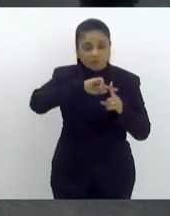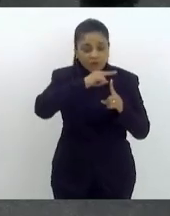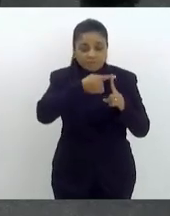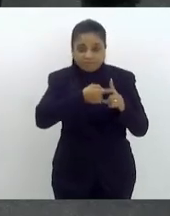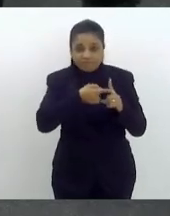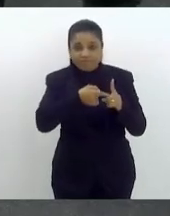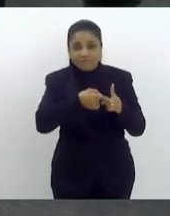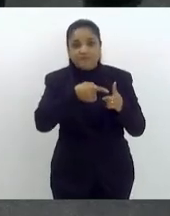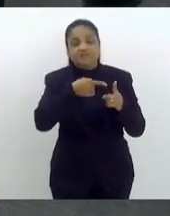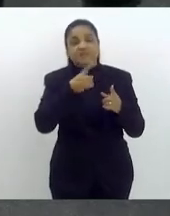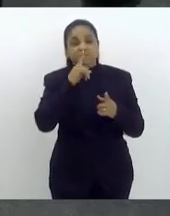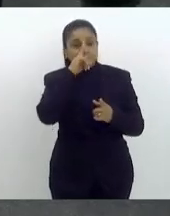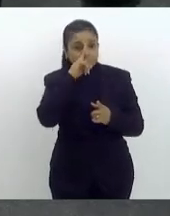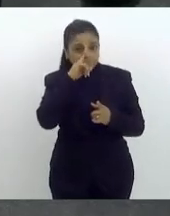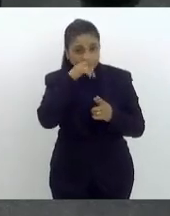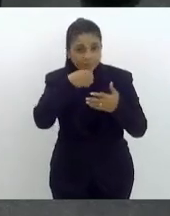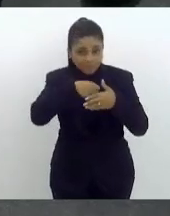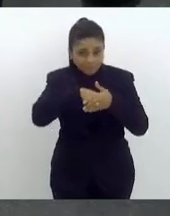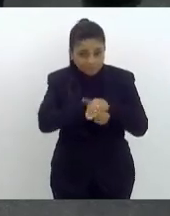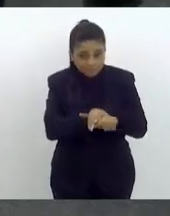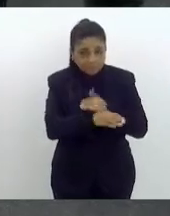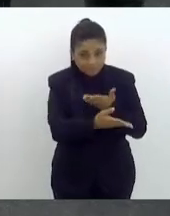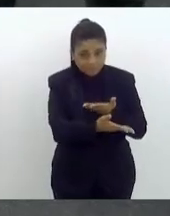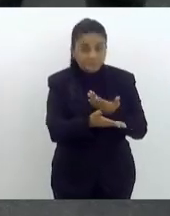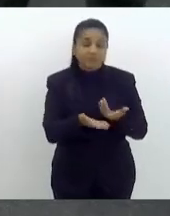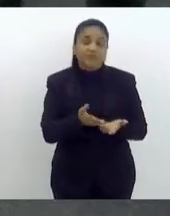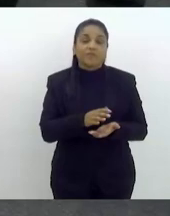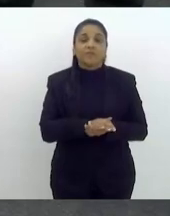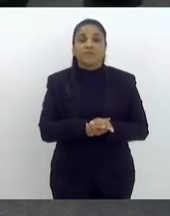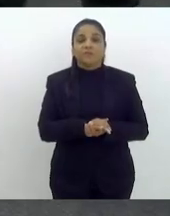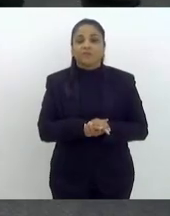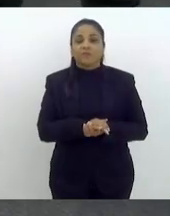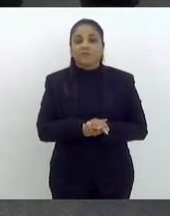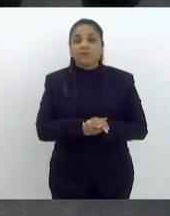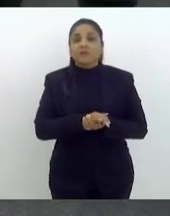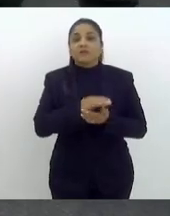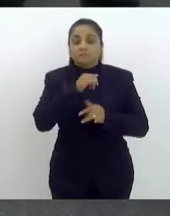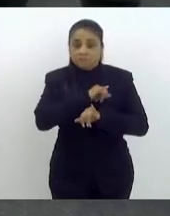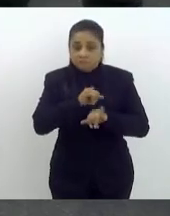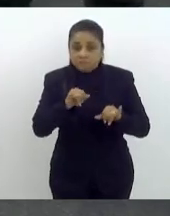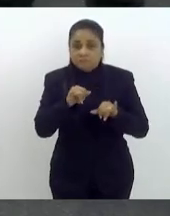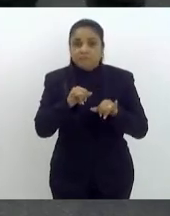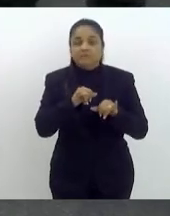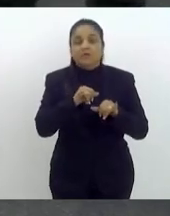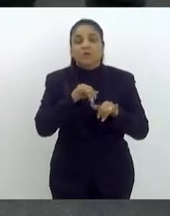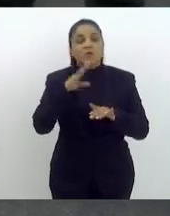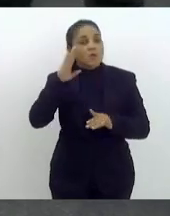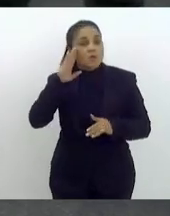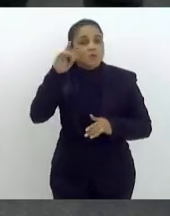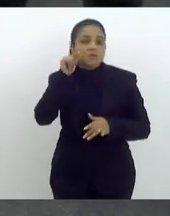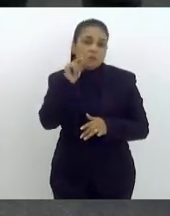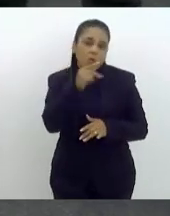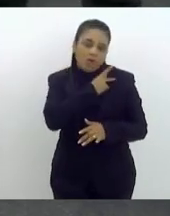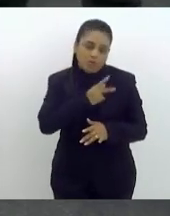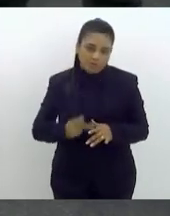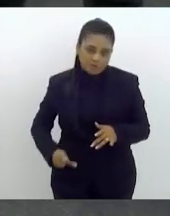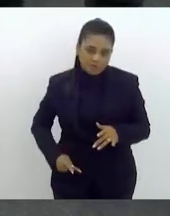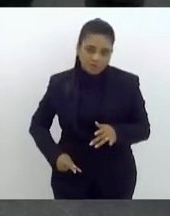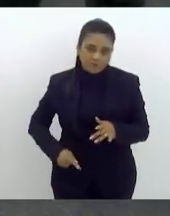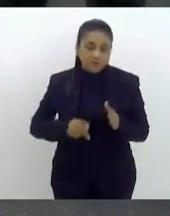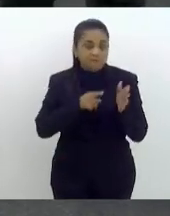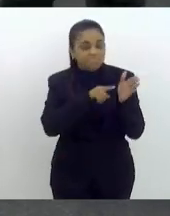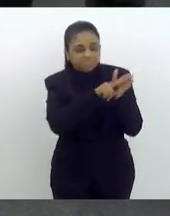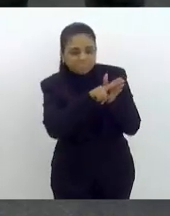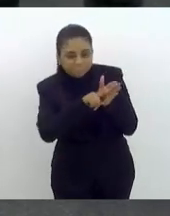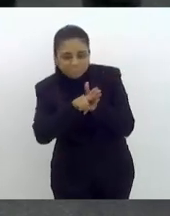em alto risco e aí também dizer assim ó na presidenta o quanto que é fundamental as vistorias que nós temos